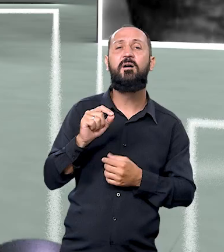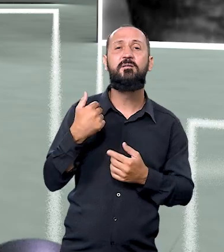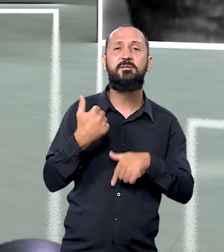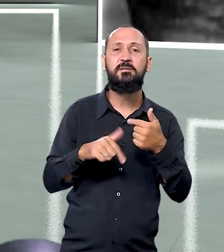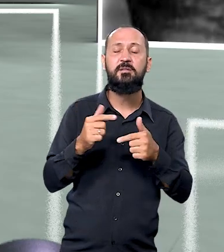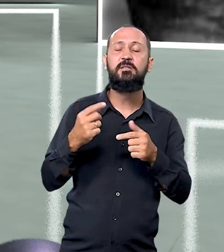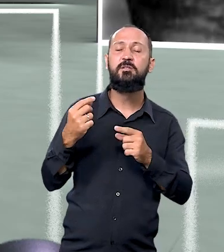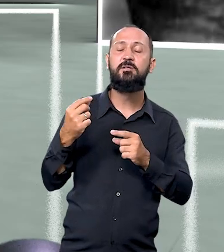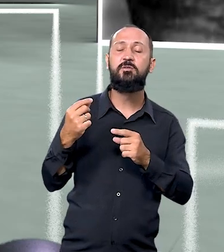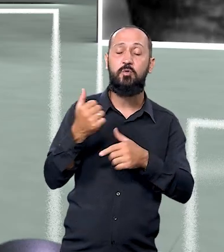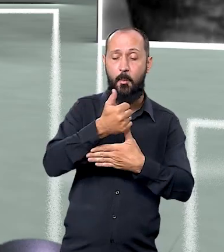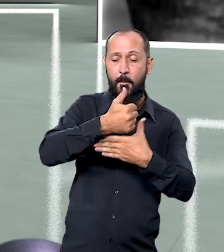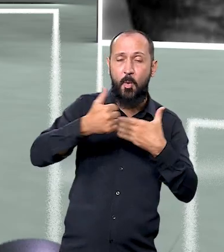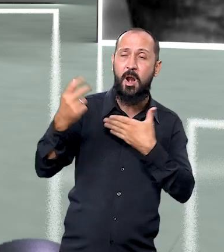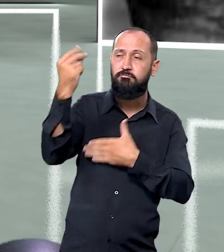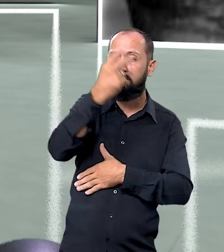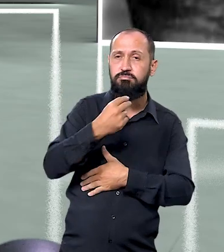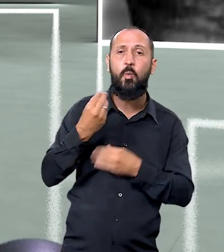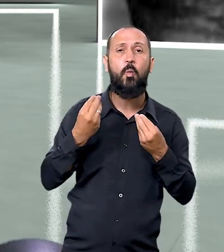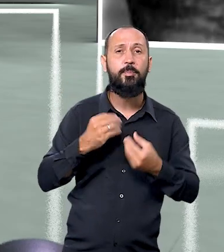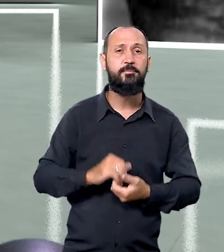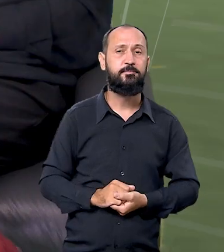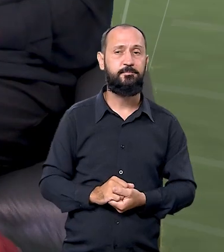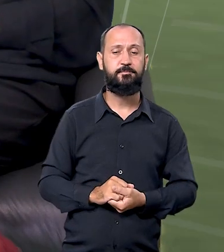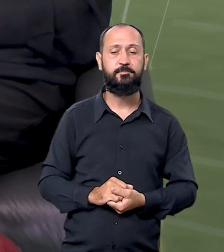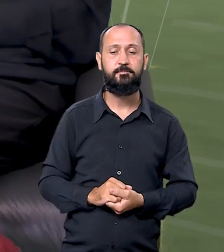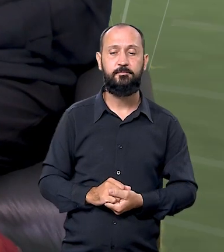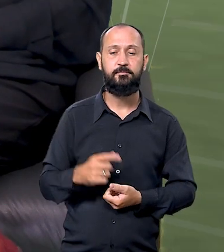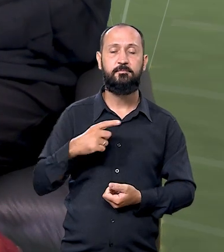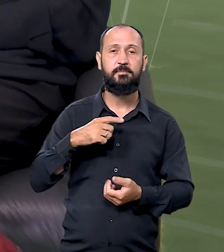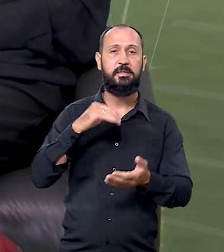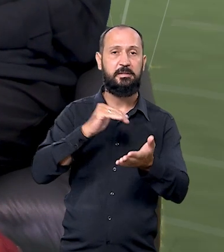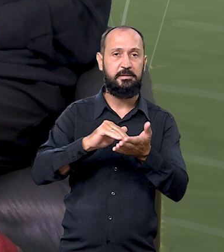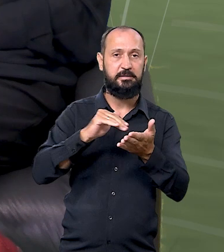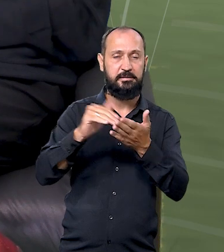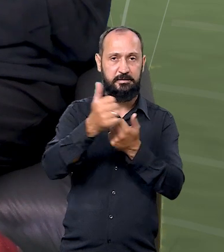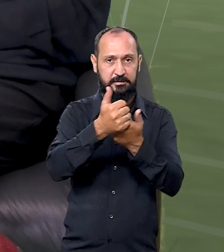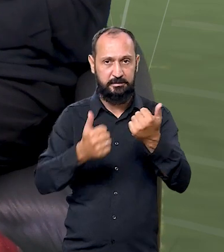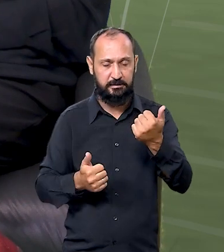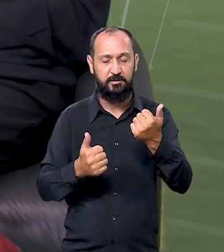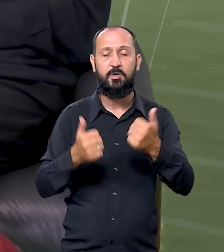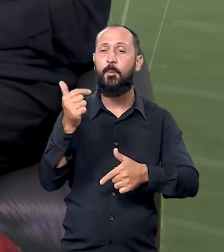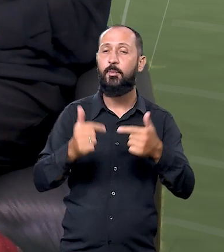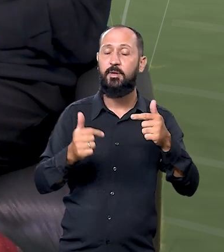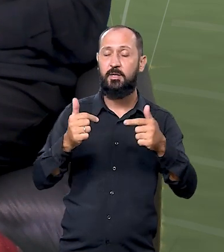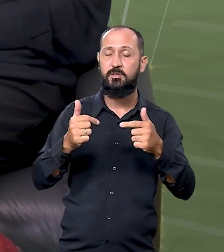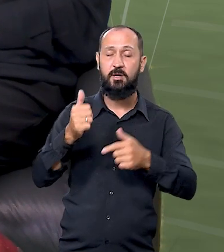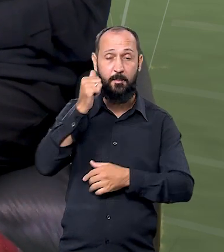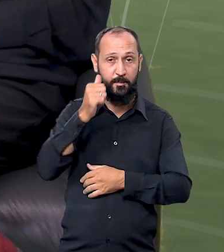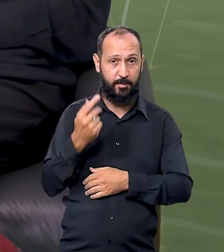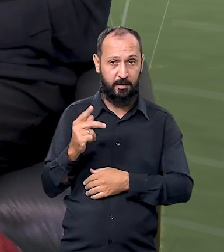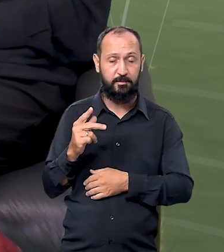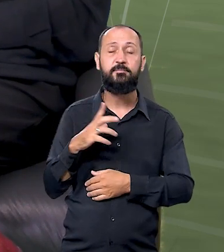vêm trabalhando essa questão do assédio moral, Manuela? Nós temos na Subsecretaria de Política para as